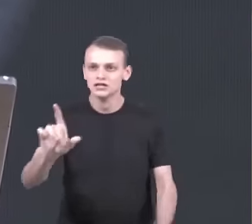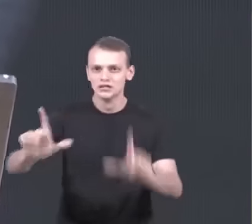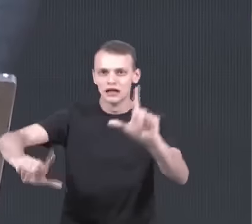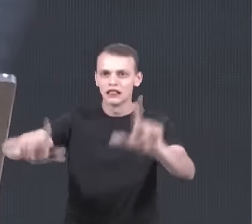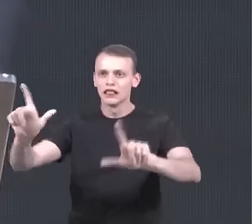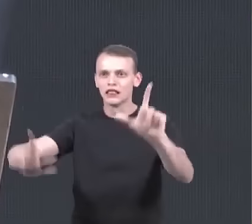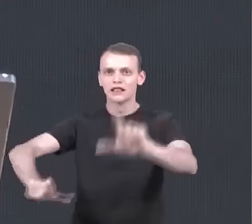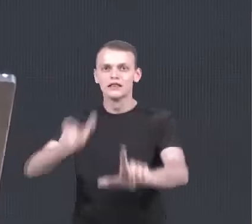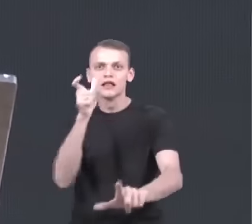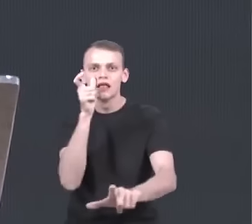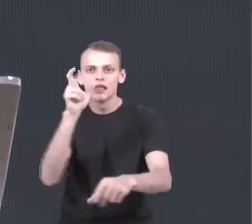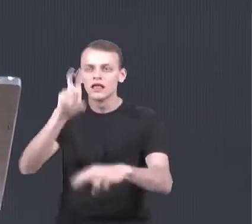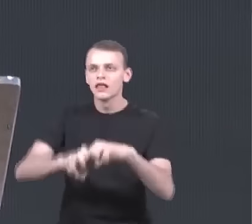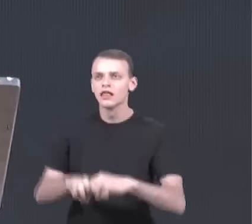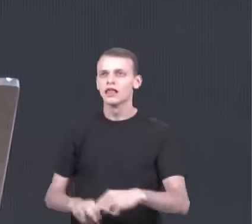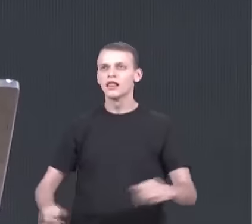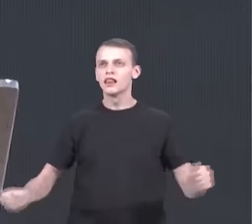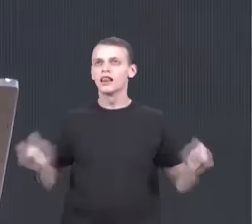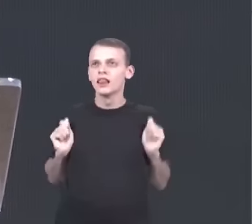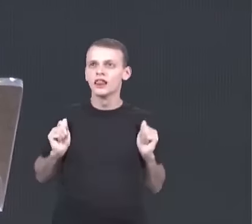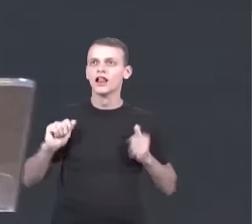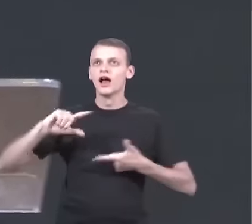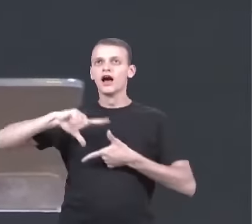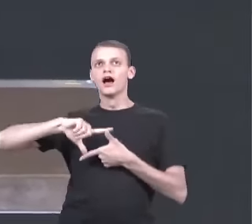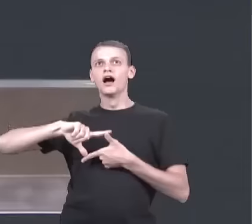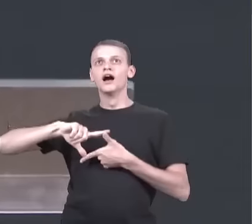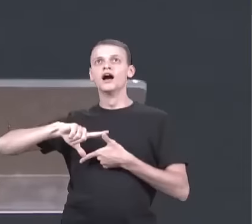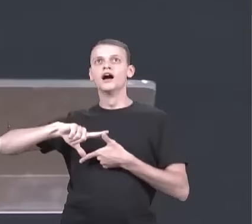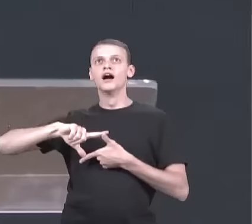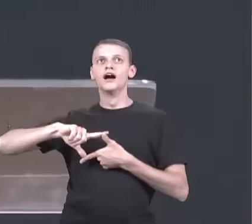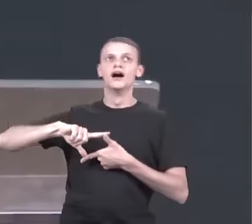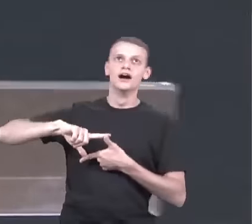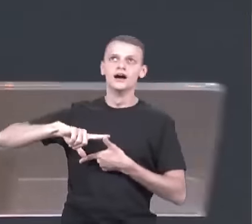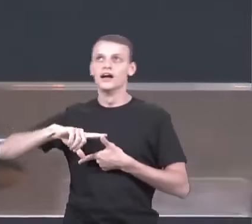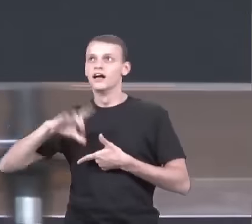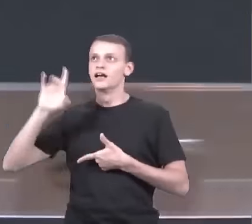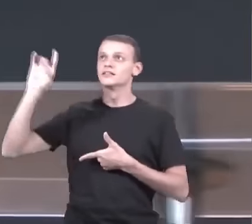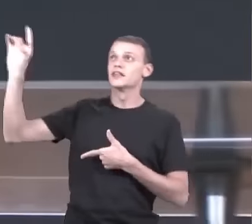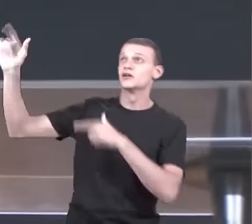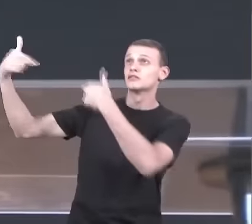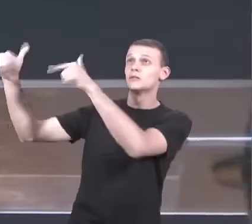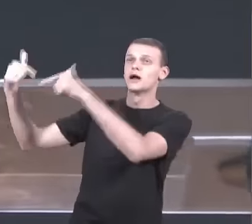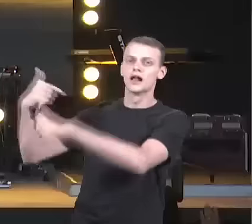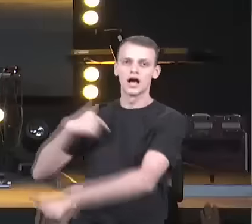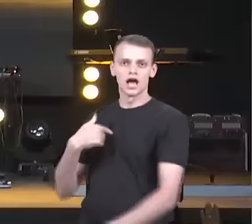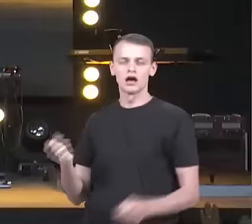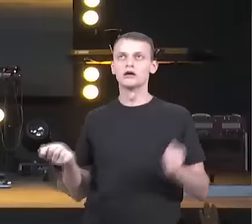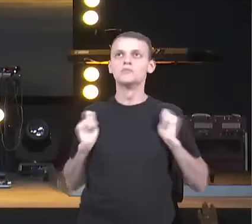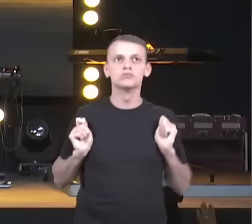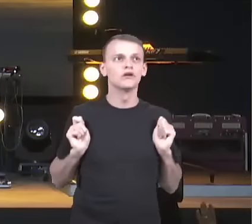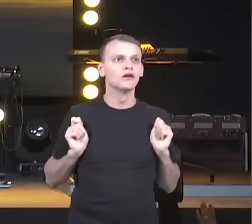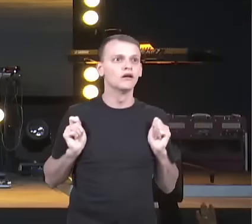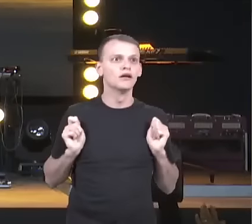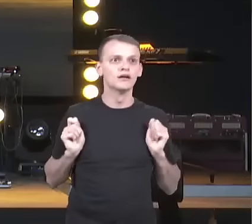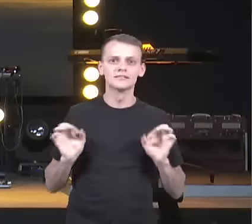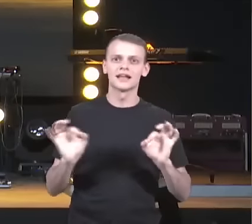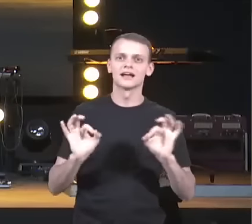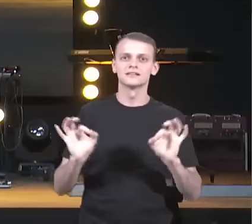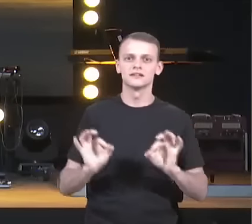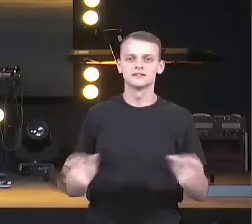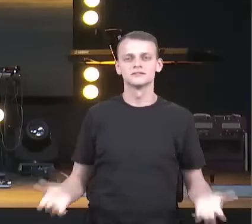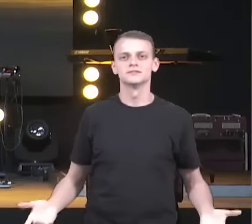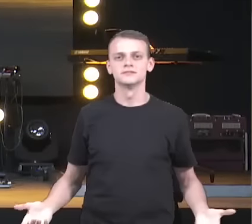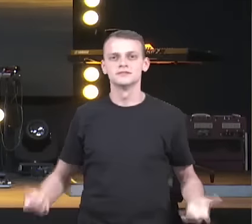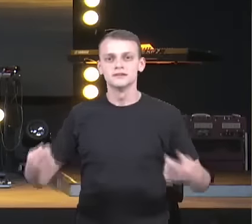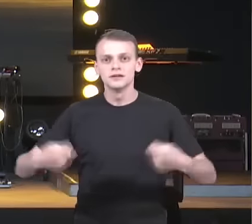fresca, chegando do céu. Deus vai intervir, Deus vai agir, o Espírito será derramado sobre toda a carne.